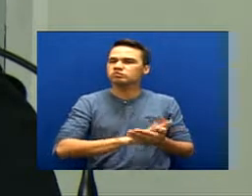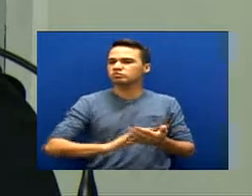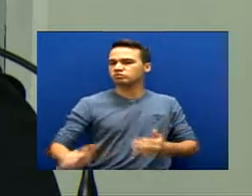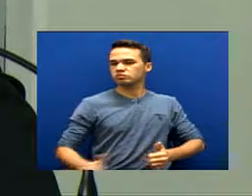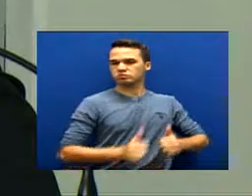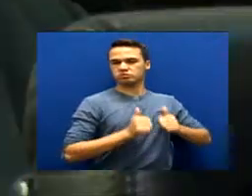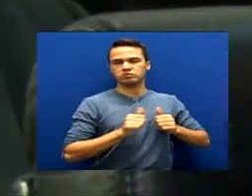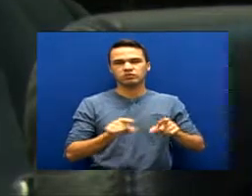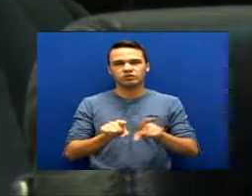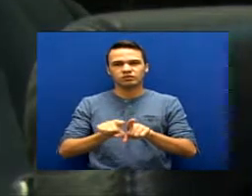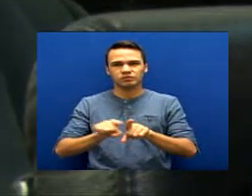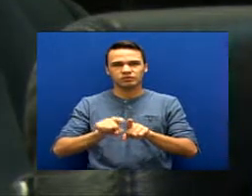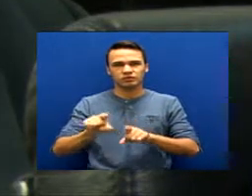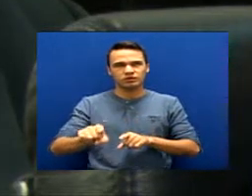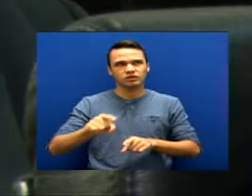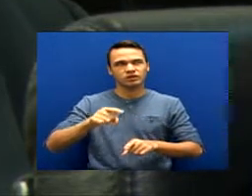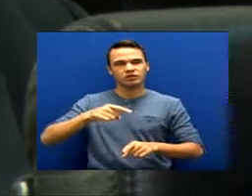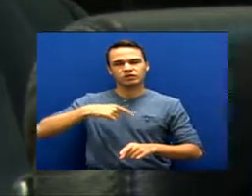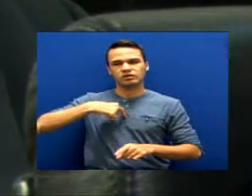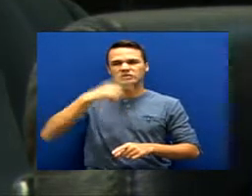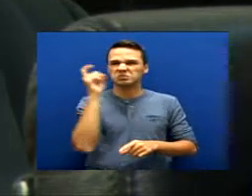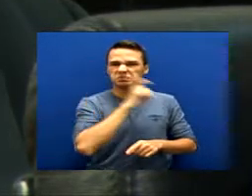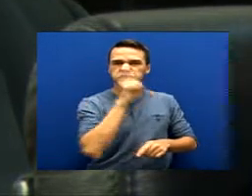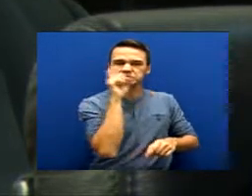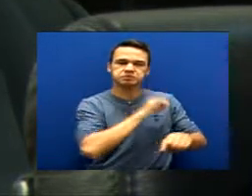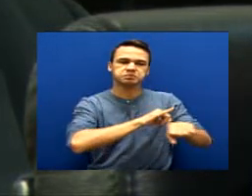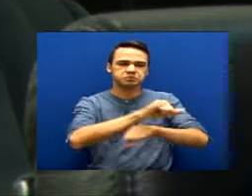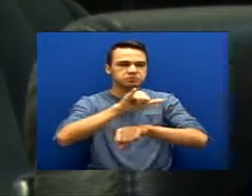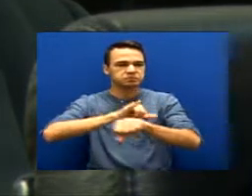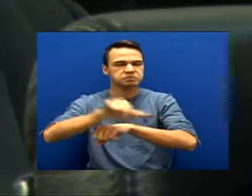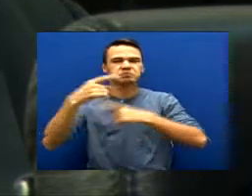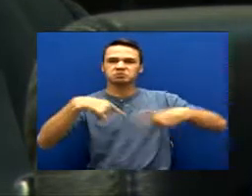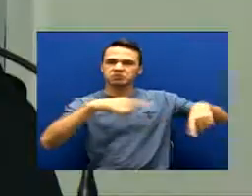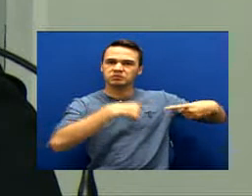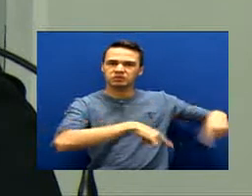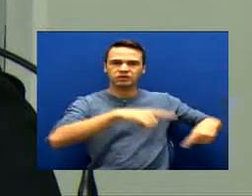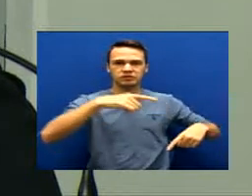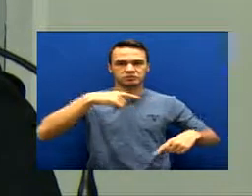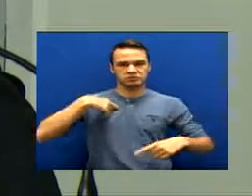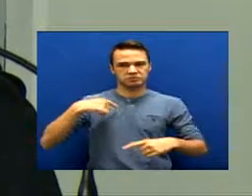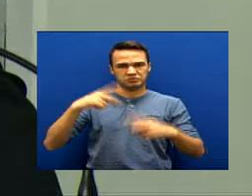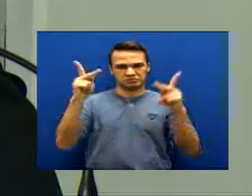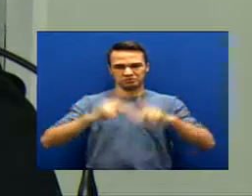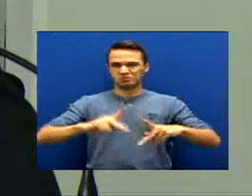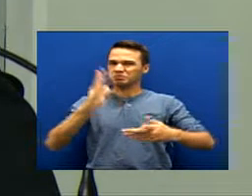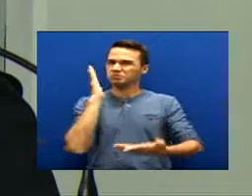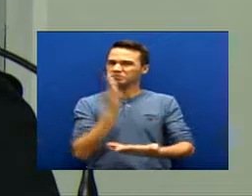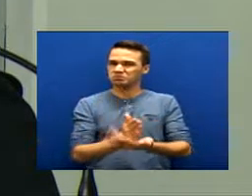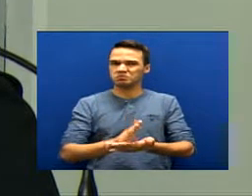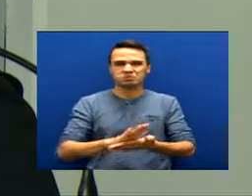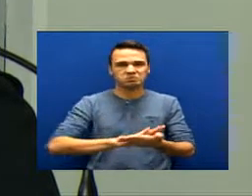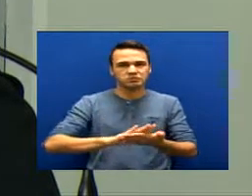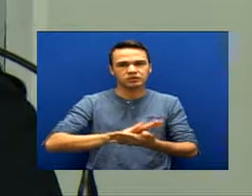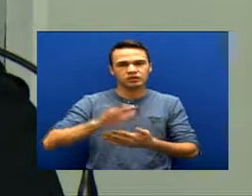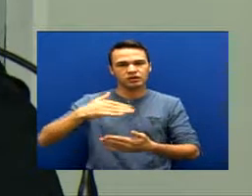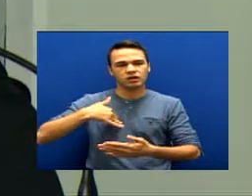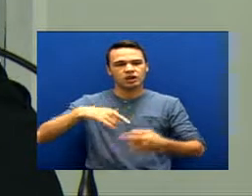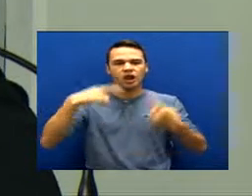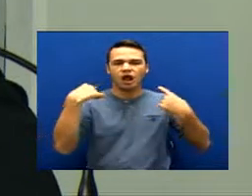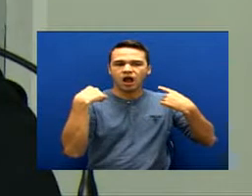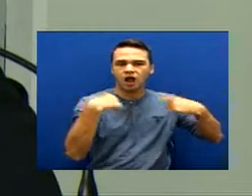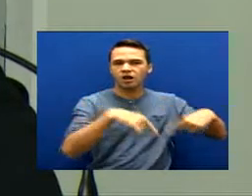Olhamos, irmãos, e vemos dificuldades em todos os ramos da sociedade. Poderíamos falar da